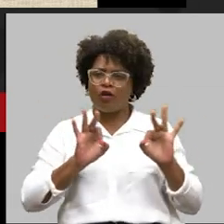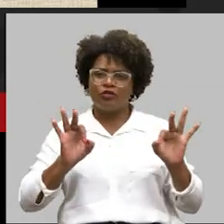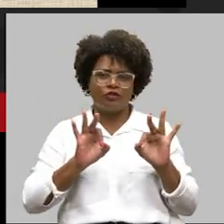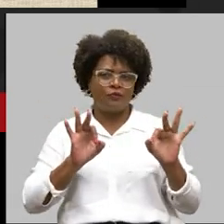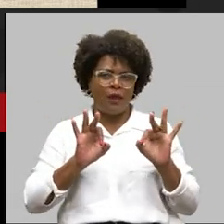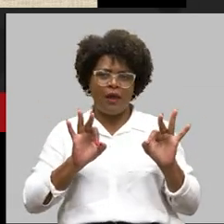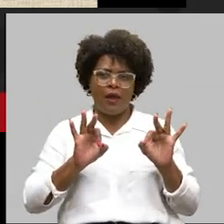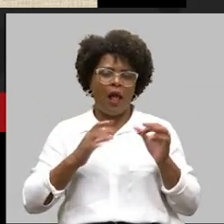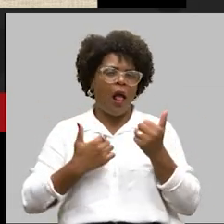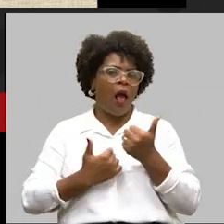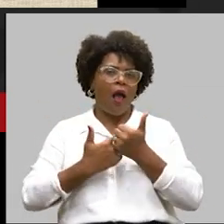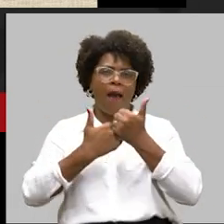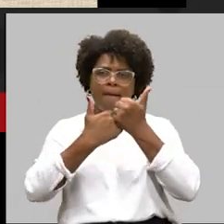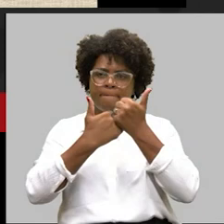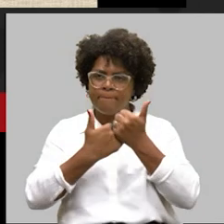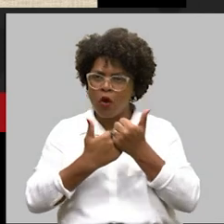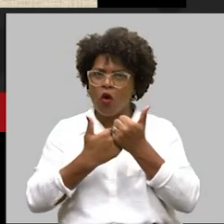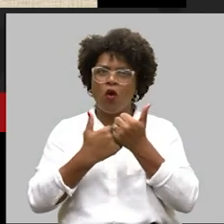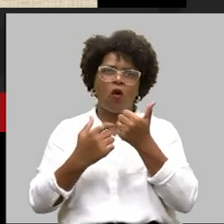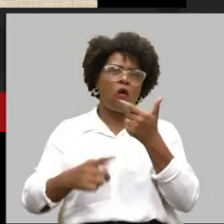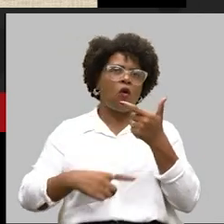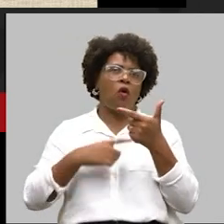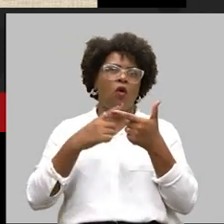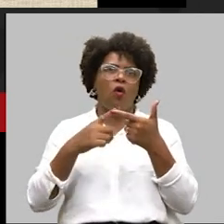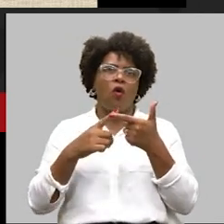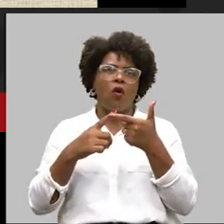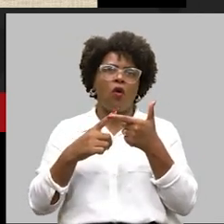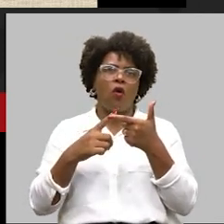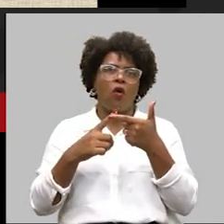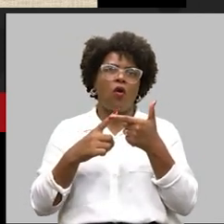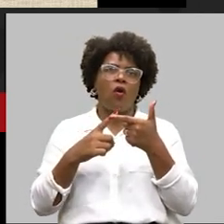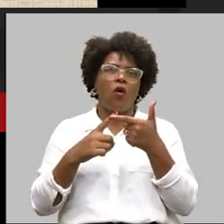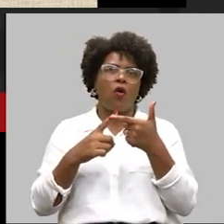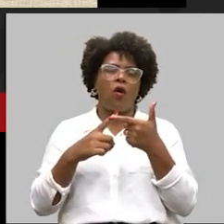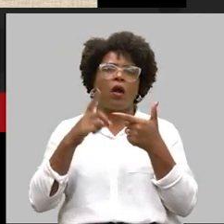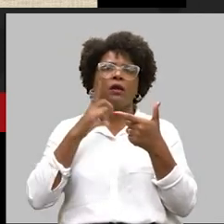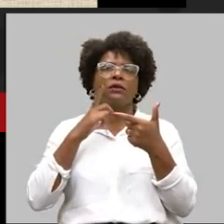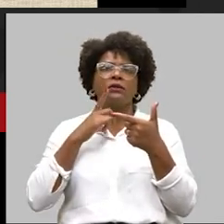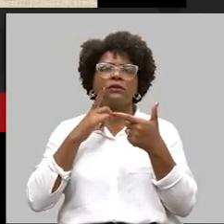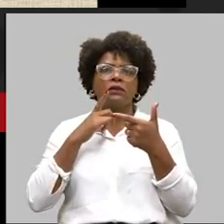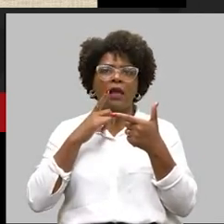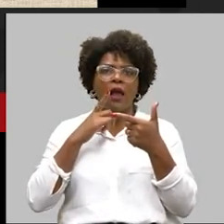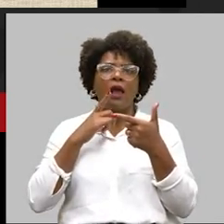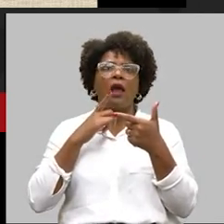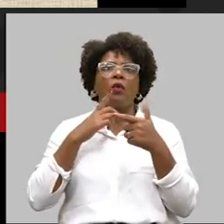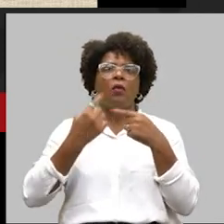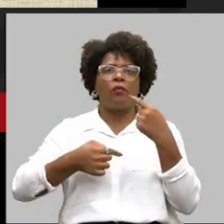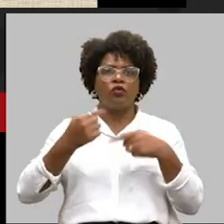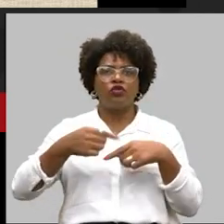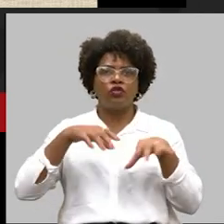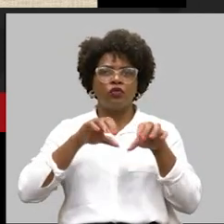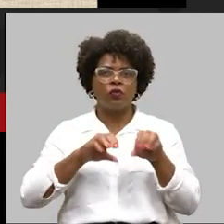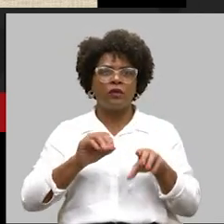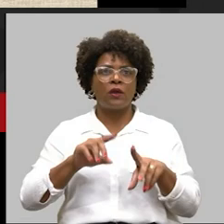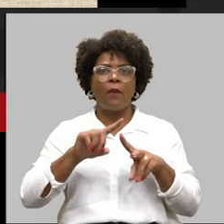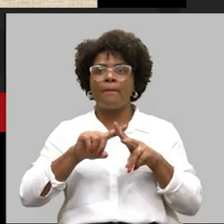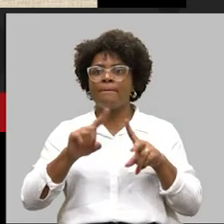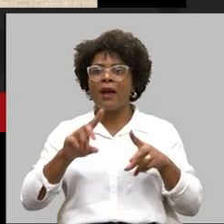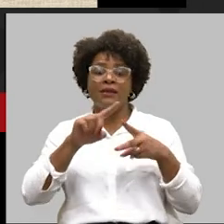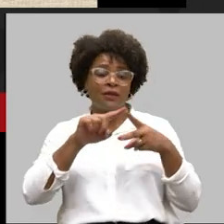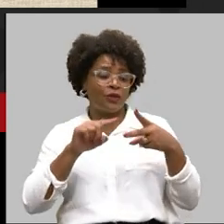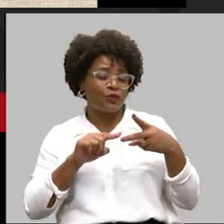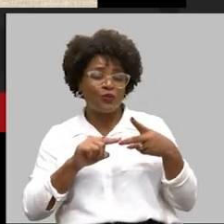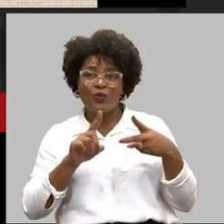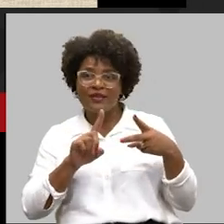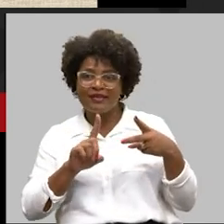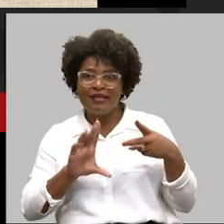apoio A Emater tá lá ele dá Total apoio para emat ele também tem uma política de educação mas essas duas políticas não se